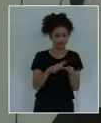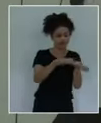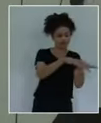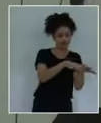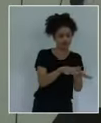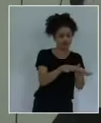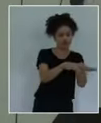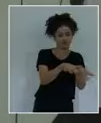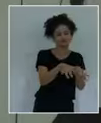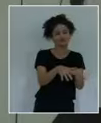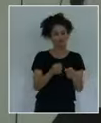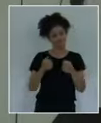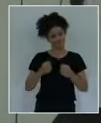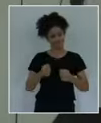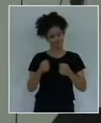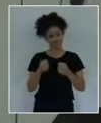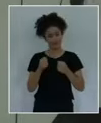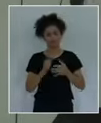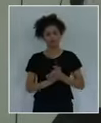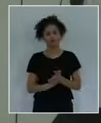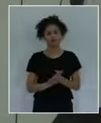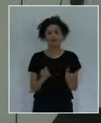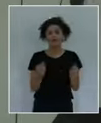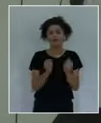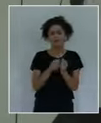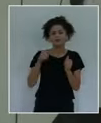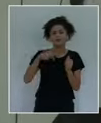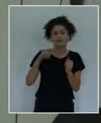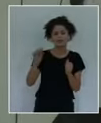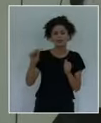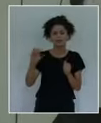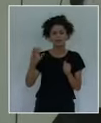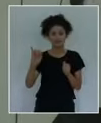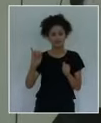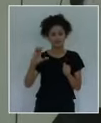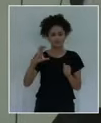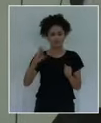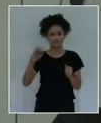Cicobi, aqui próximo à cama, onde que foi o Barretos, aqui, ó, de lanche,